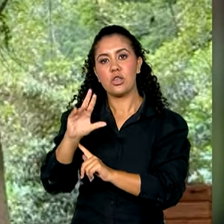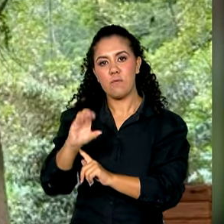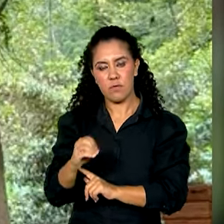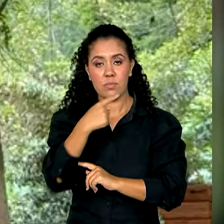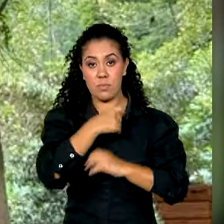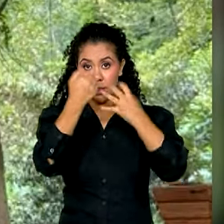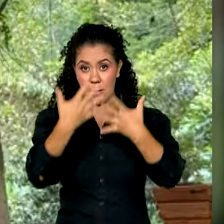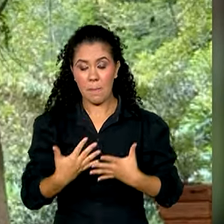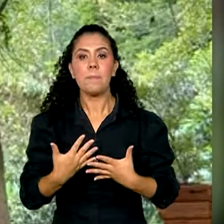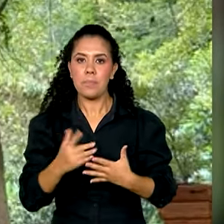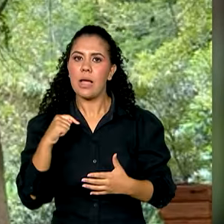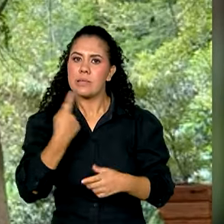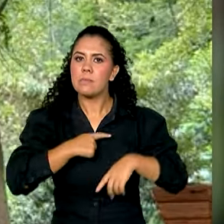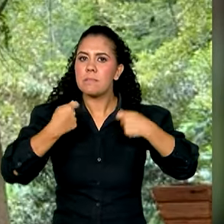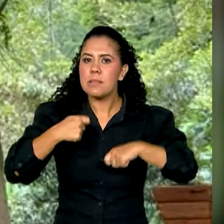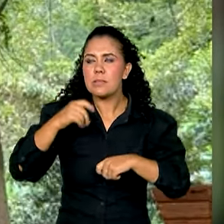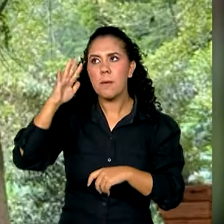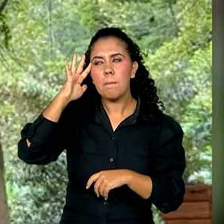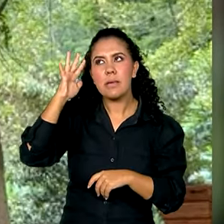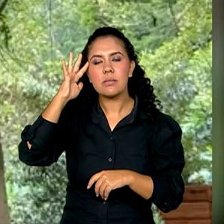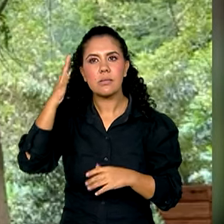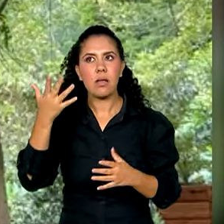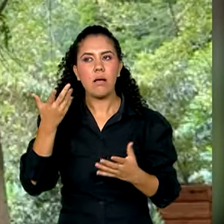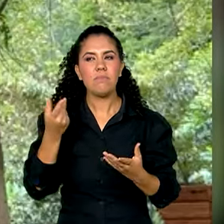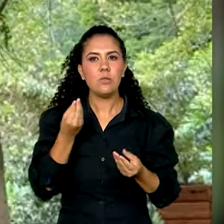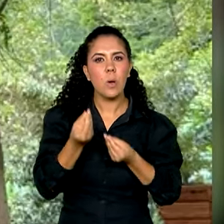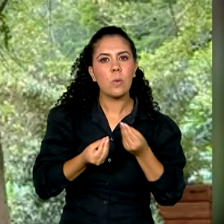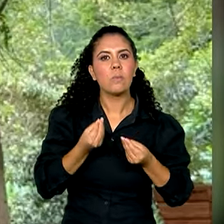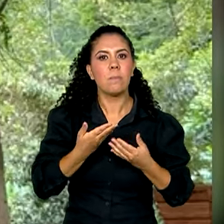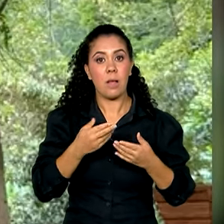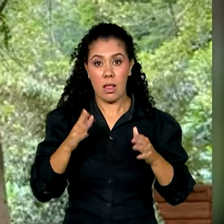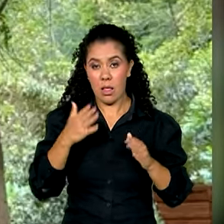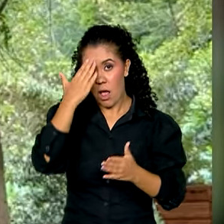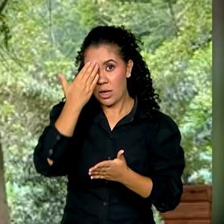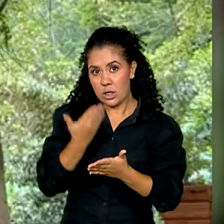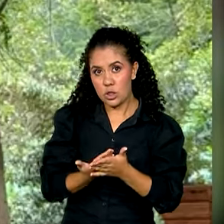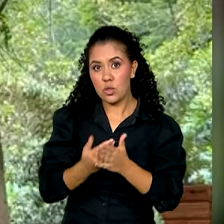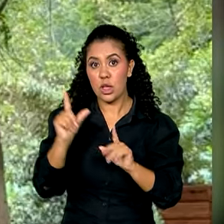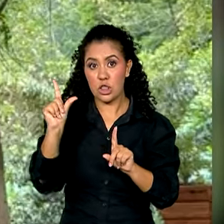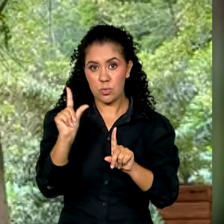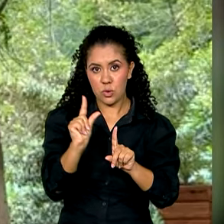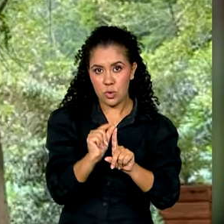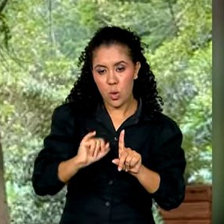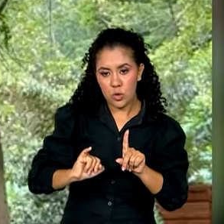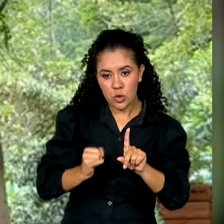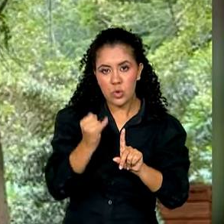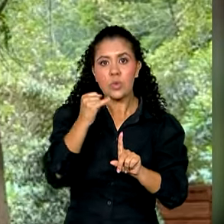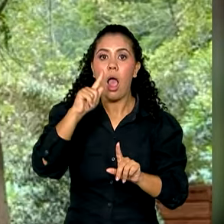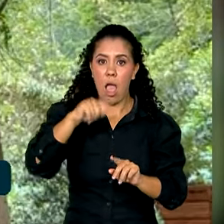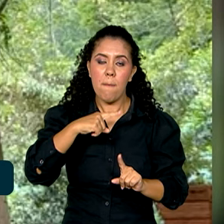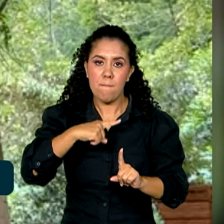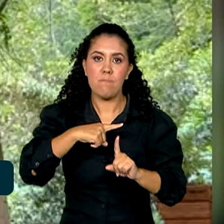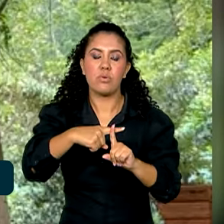sempre né Nas condições em ter as melhores condições eu acho que a redução de juros ela pode ser benéfica por tá